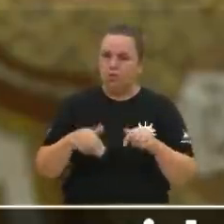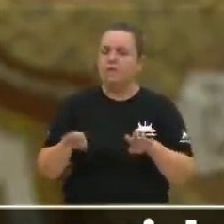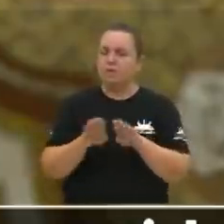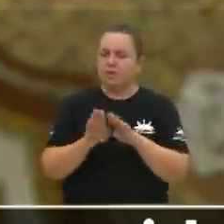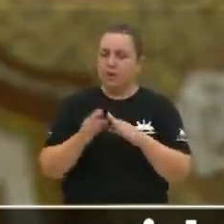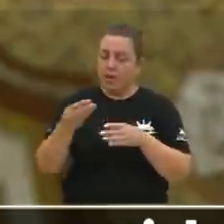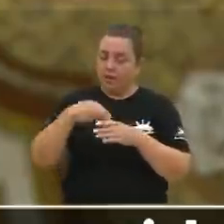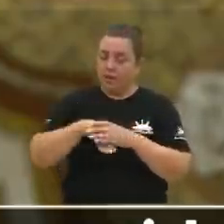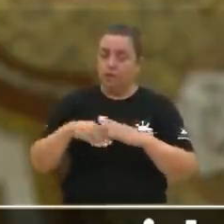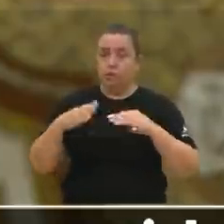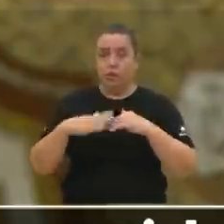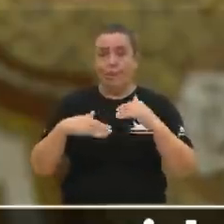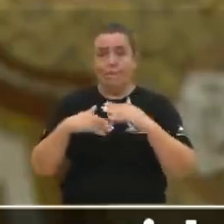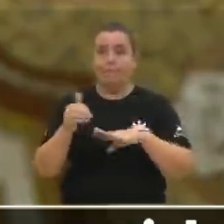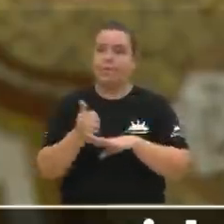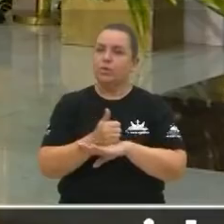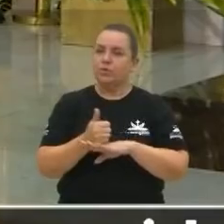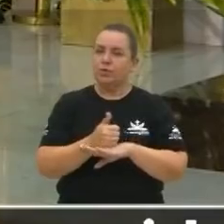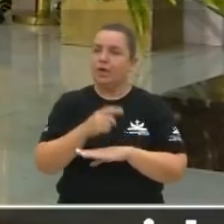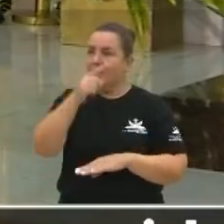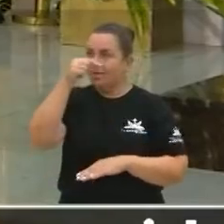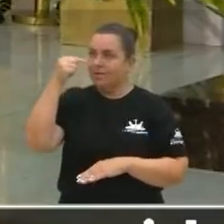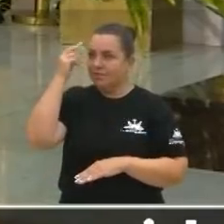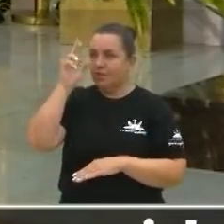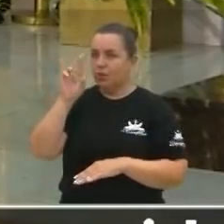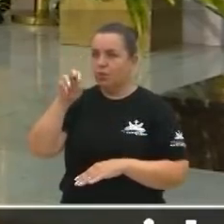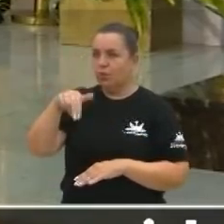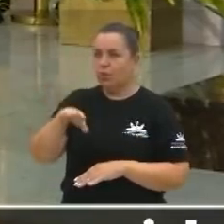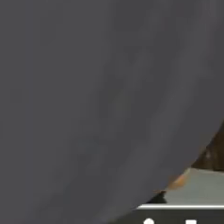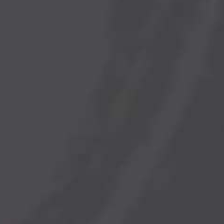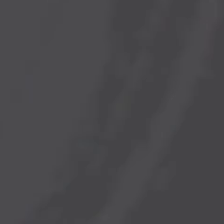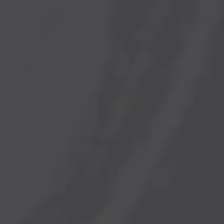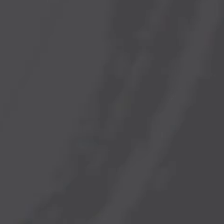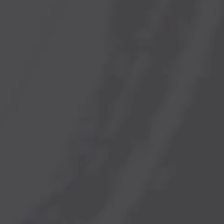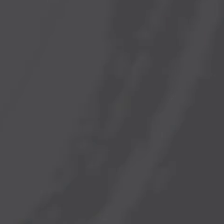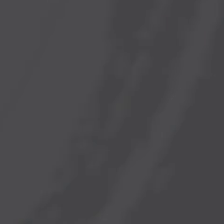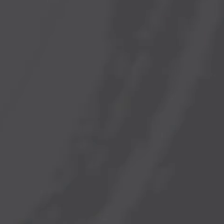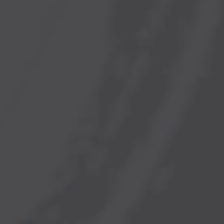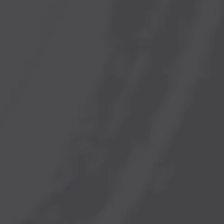em São Roque rogai por nós e